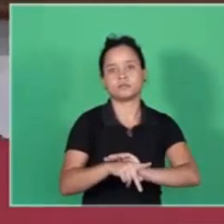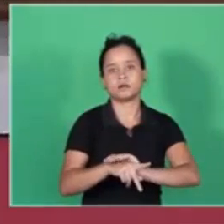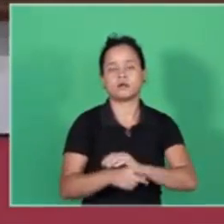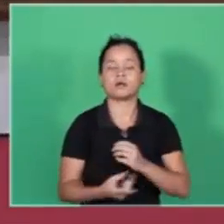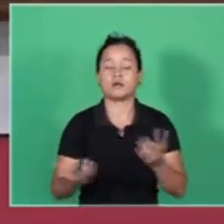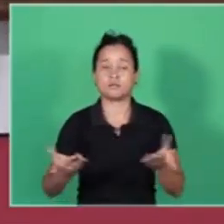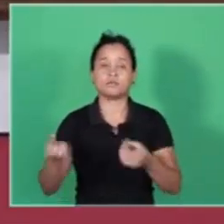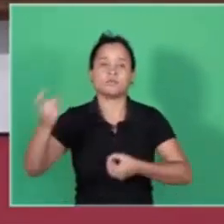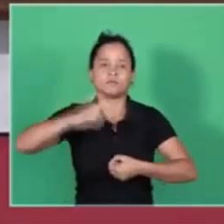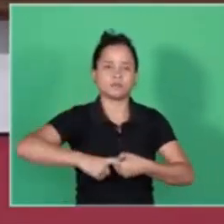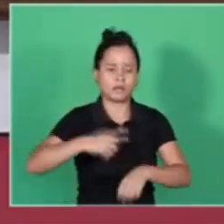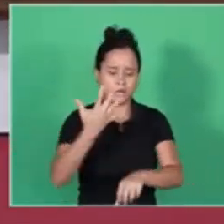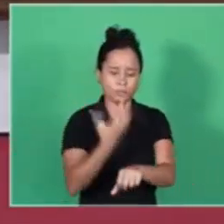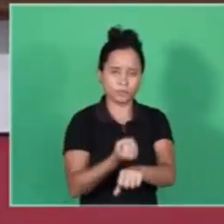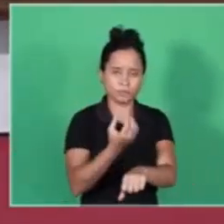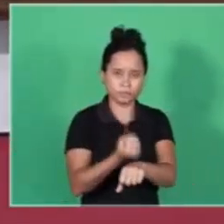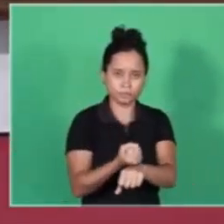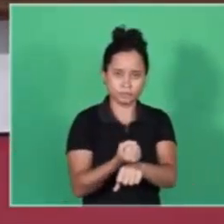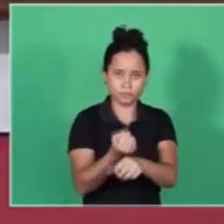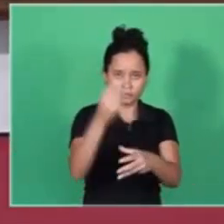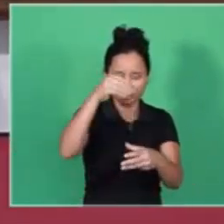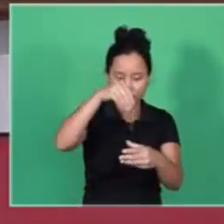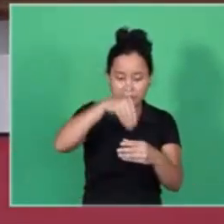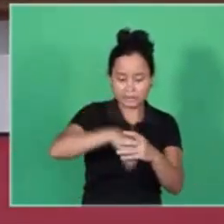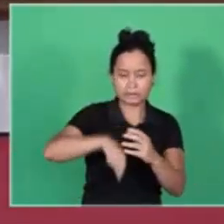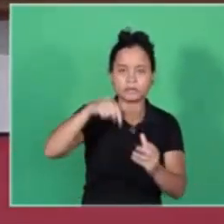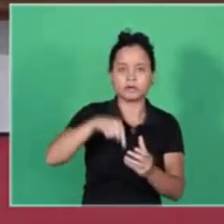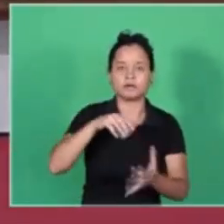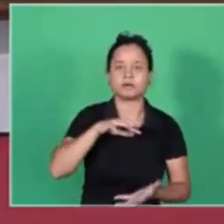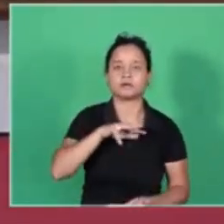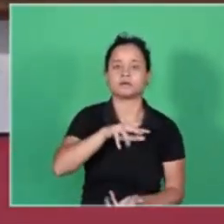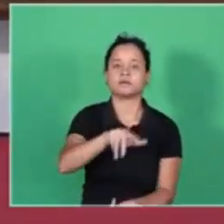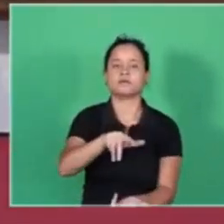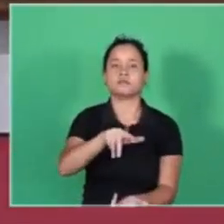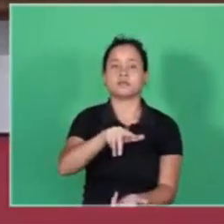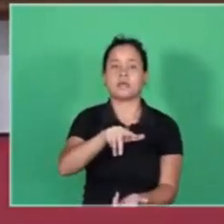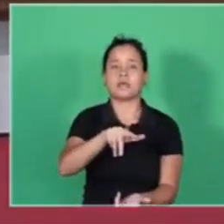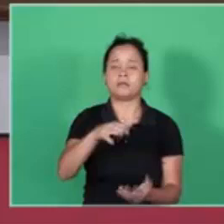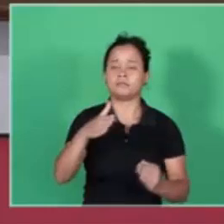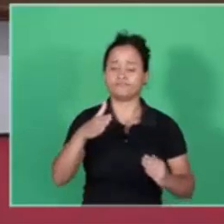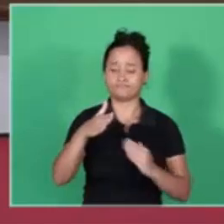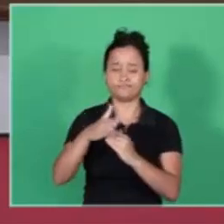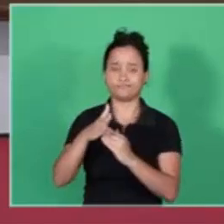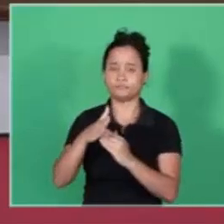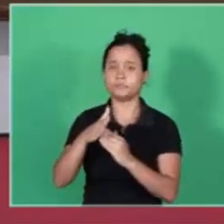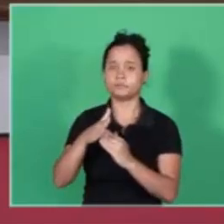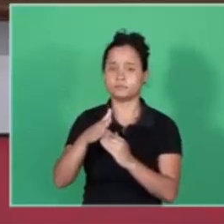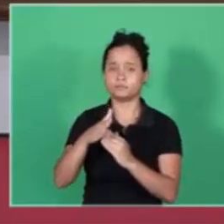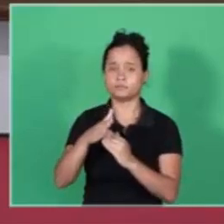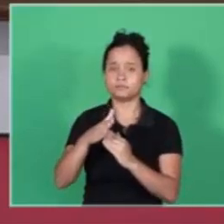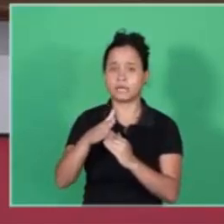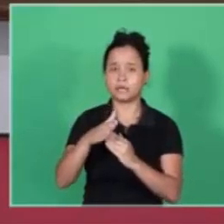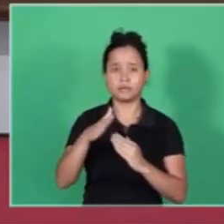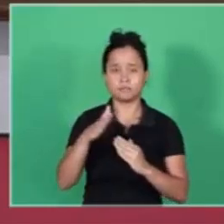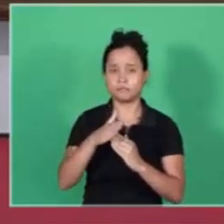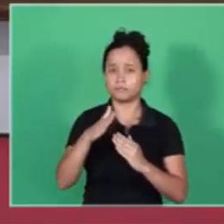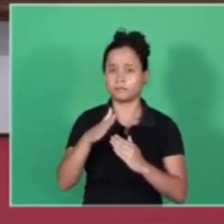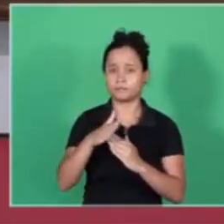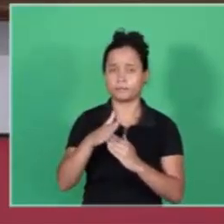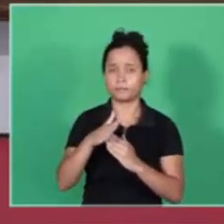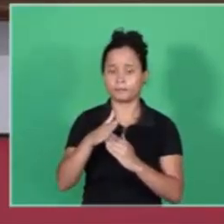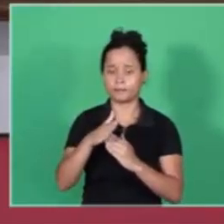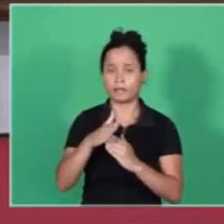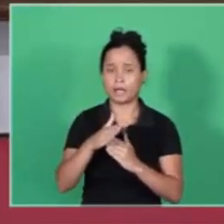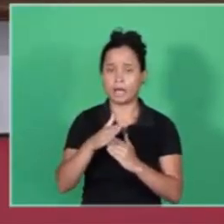aqui. A matéria está aqui dentro. Ela não sai daqui. Aqui, a operação de Deus está aqui. É